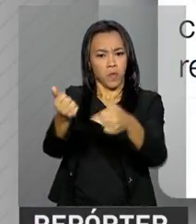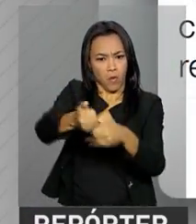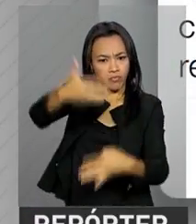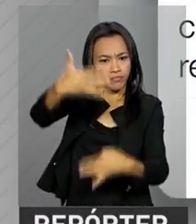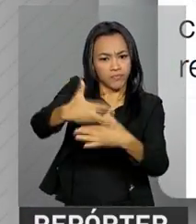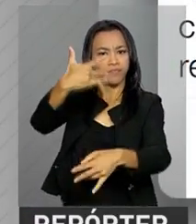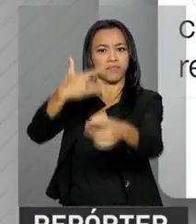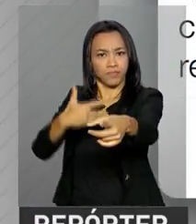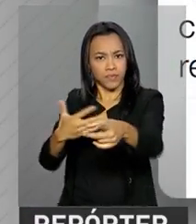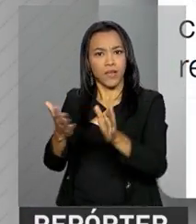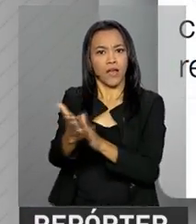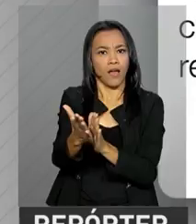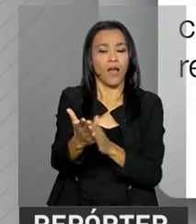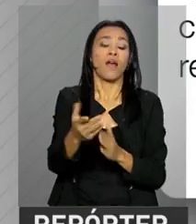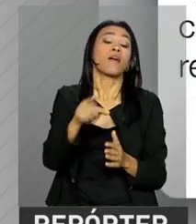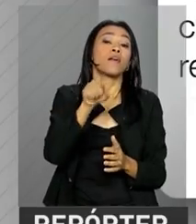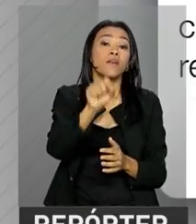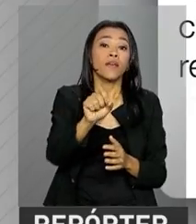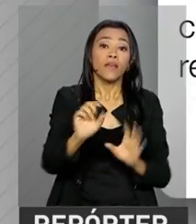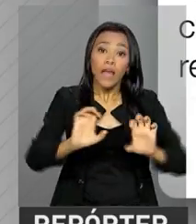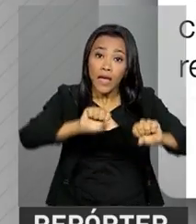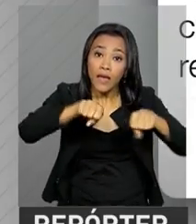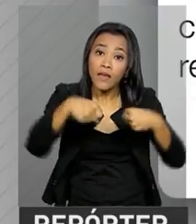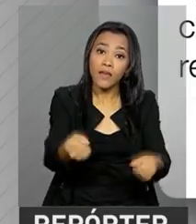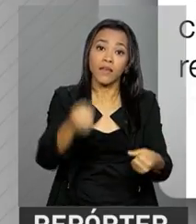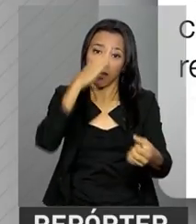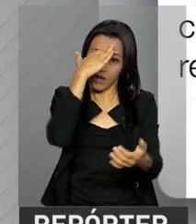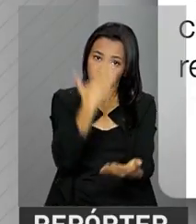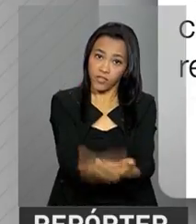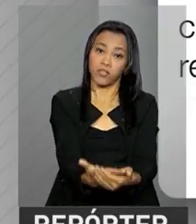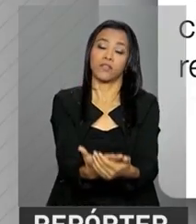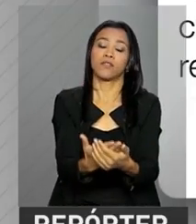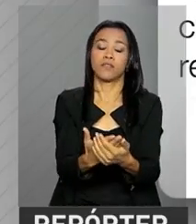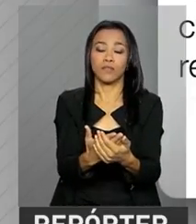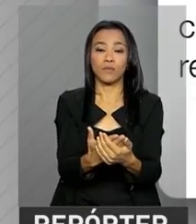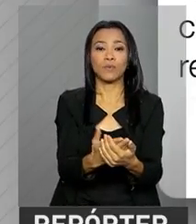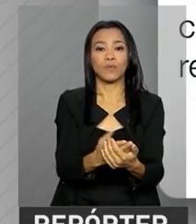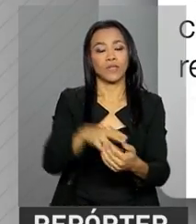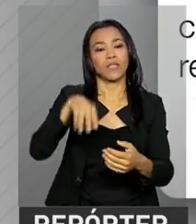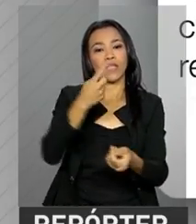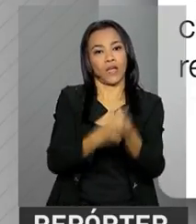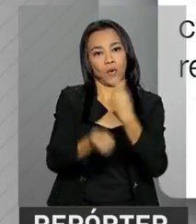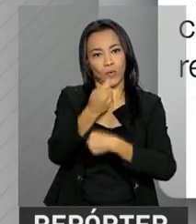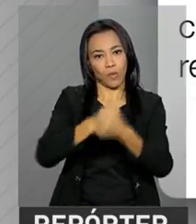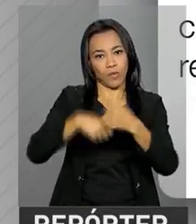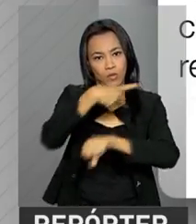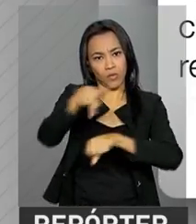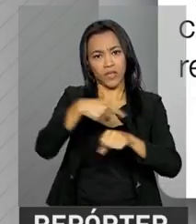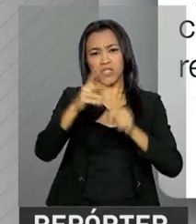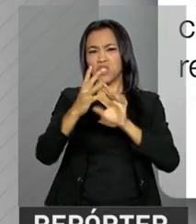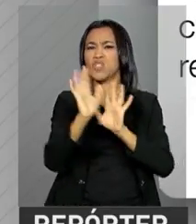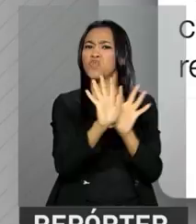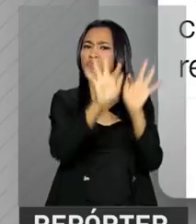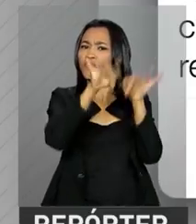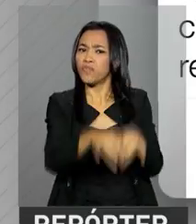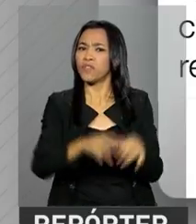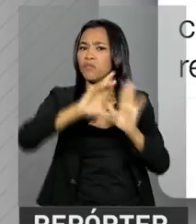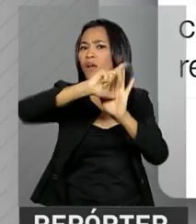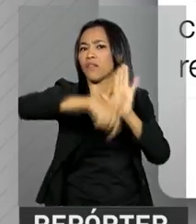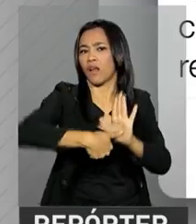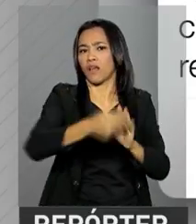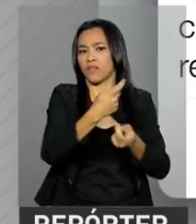o que segundo ele atesta a recuperação da credibilidade da economia do país e o fim da recessão no